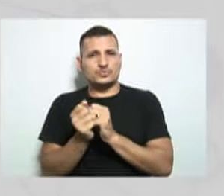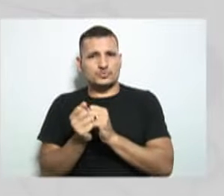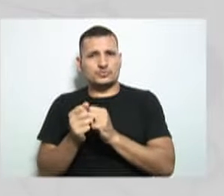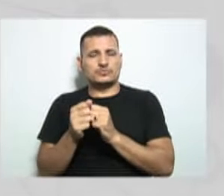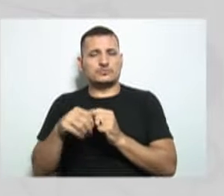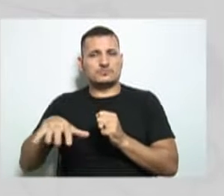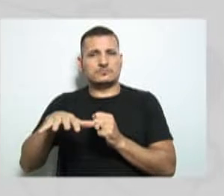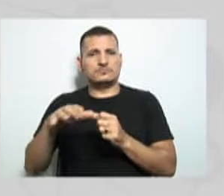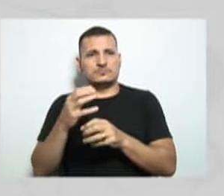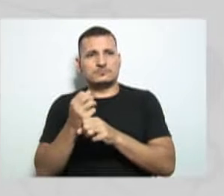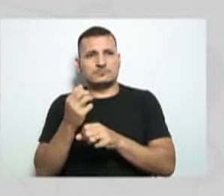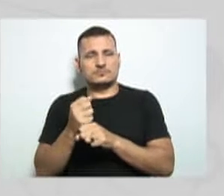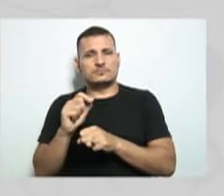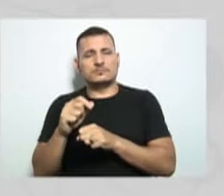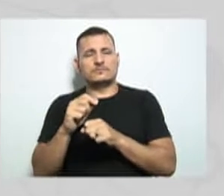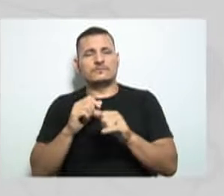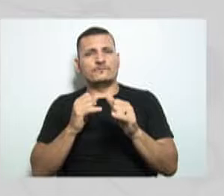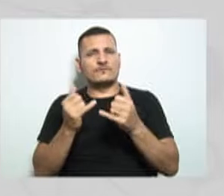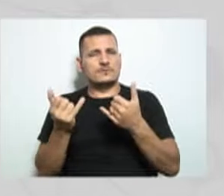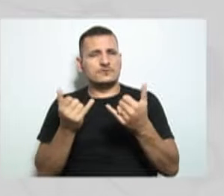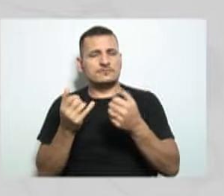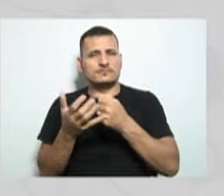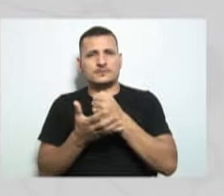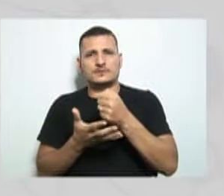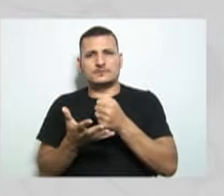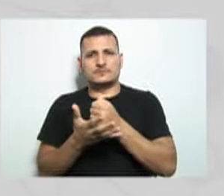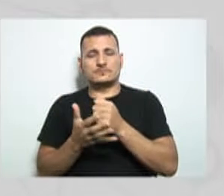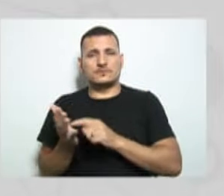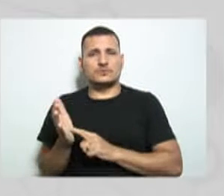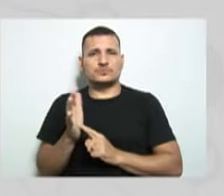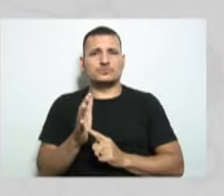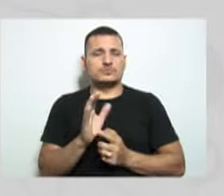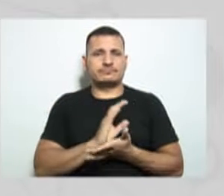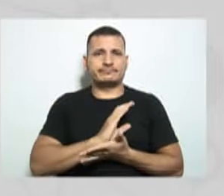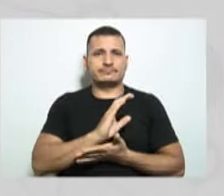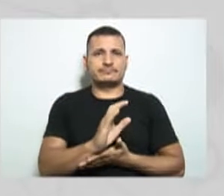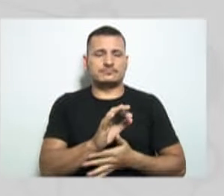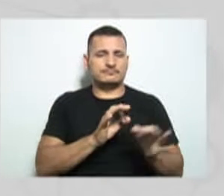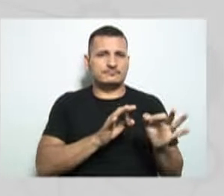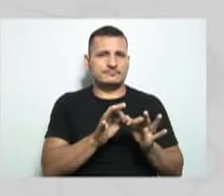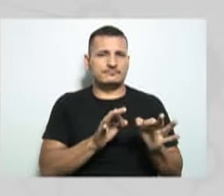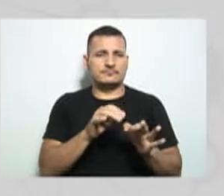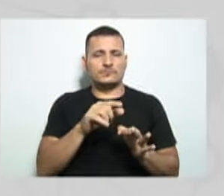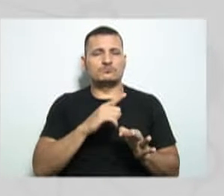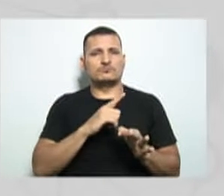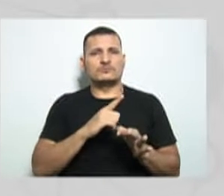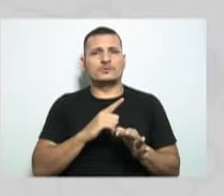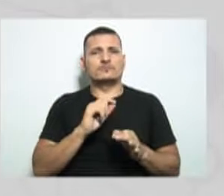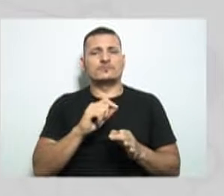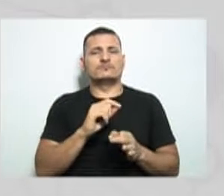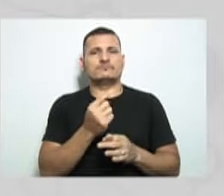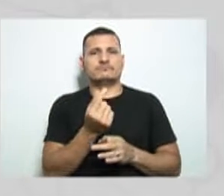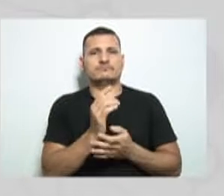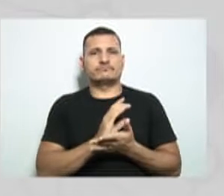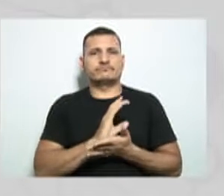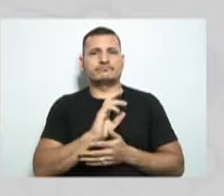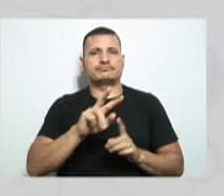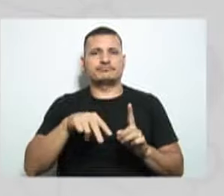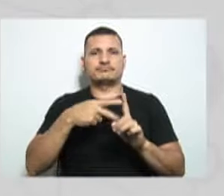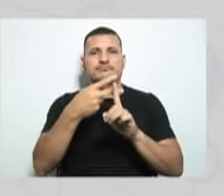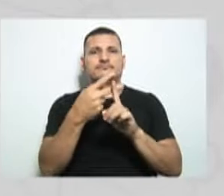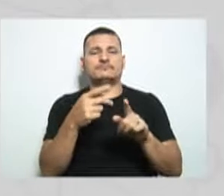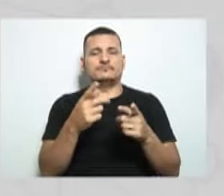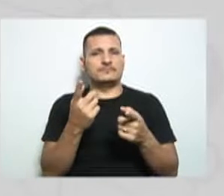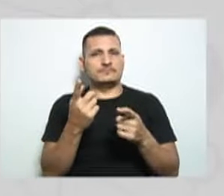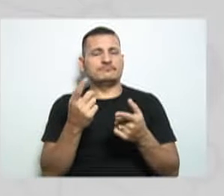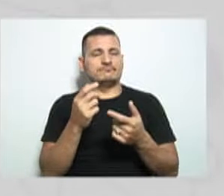informações básicas para o planejamento dos investimentos, ou seja, terá uma margem de lucro e evolução dos custos, entre outros. Essa é a vantagem do